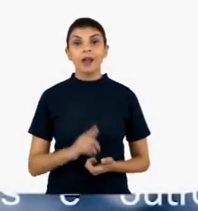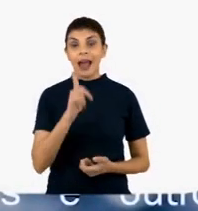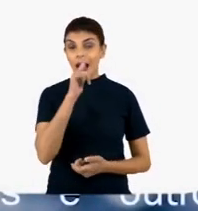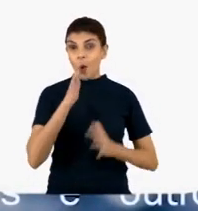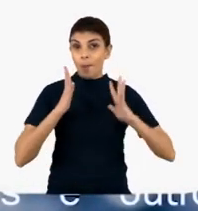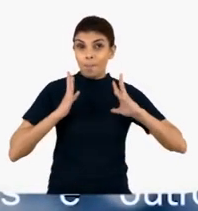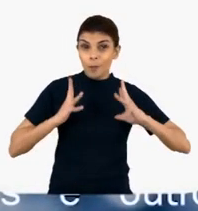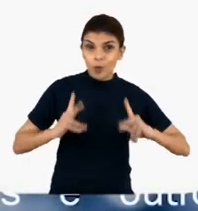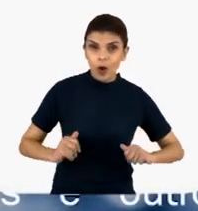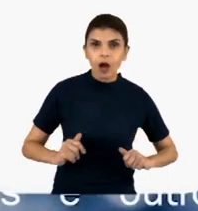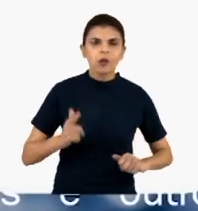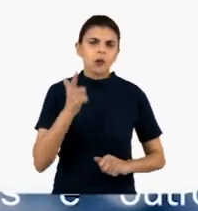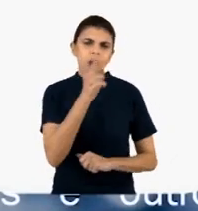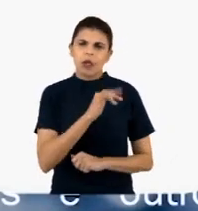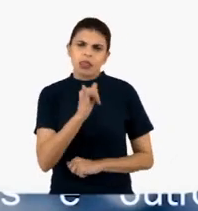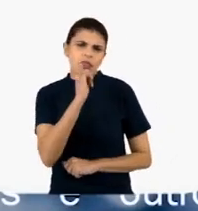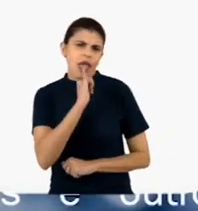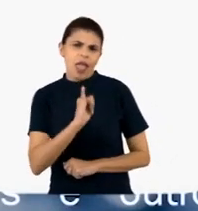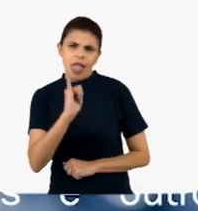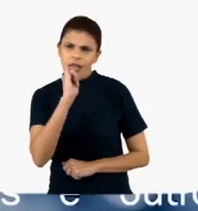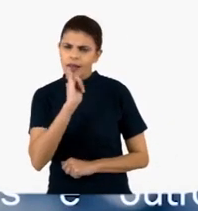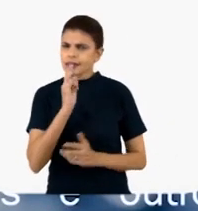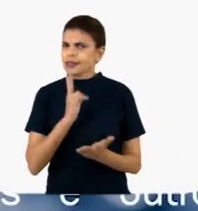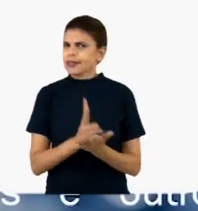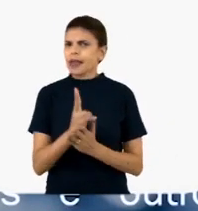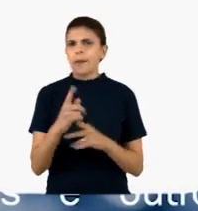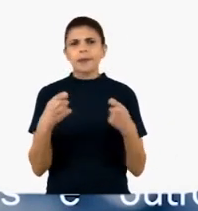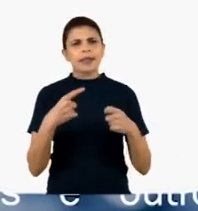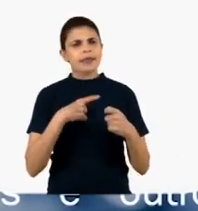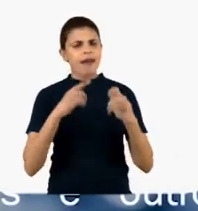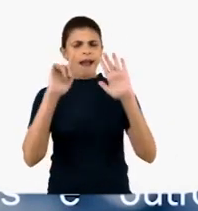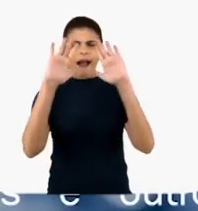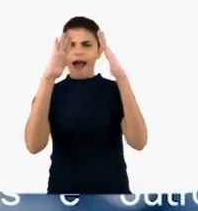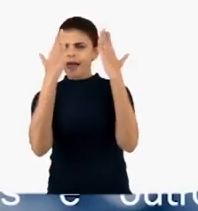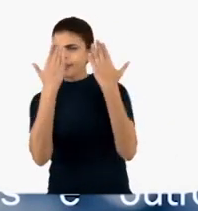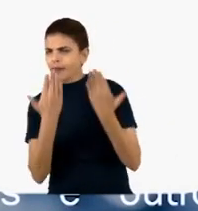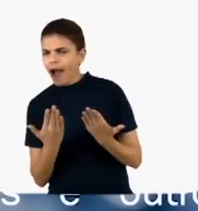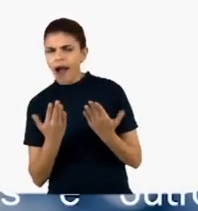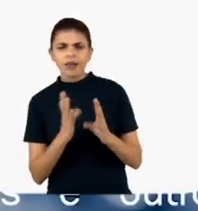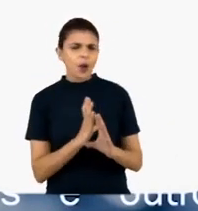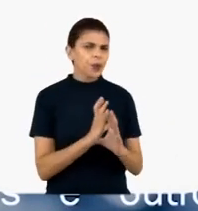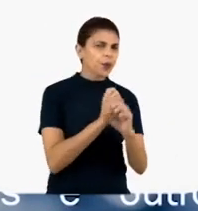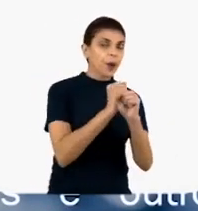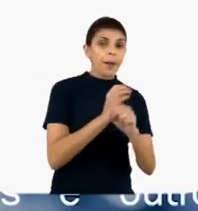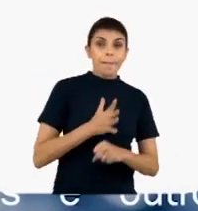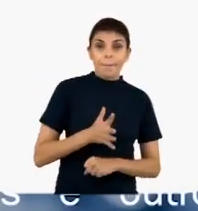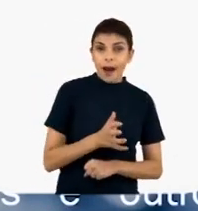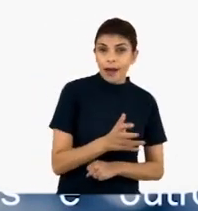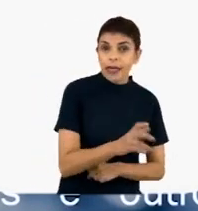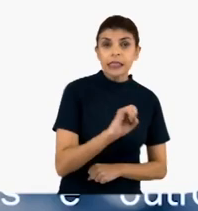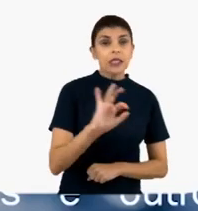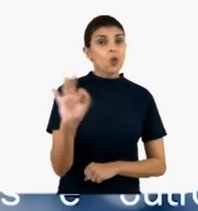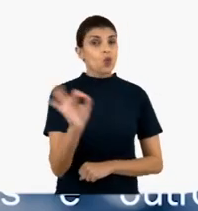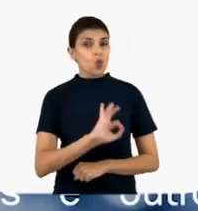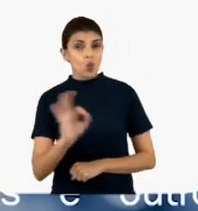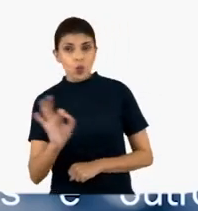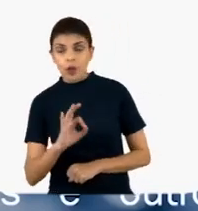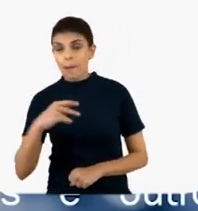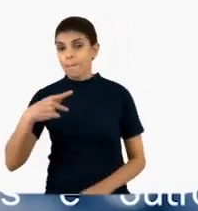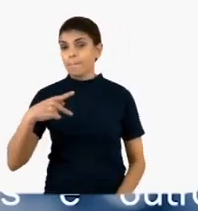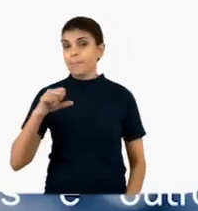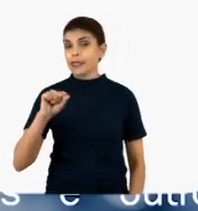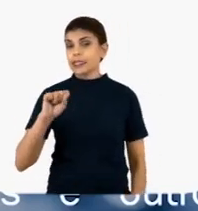Purificada se considera como testes, né, que tem que ter análise do total de bactérias que tem, ausência de